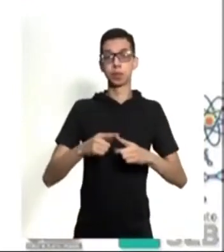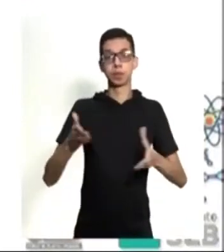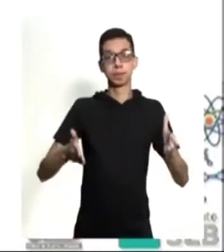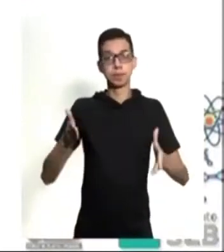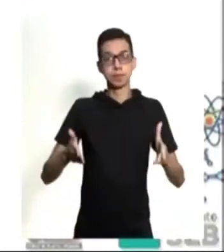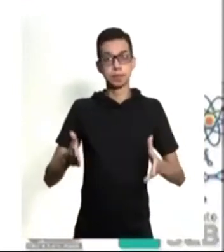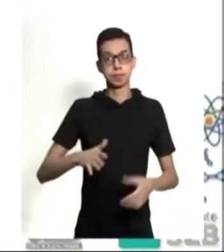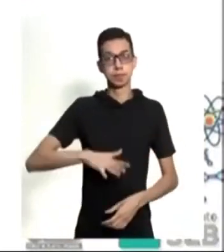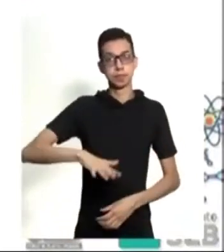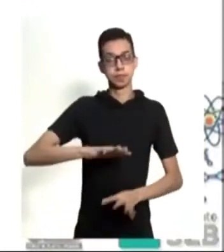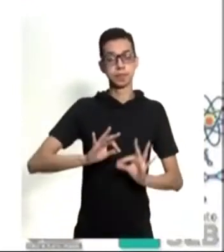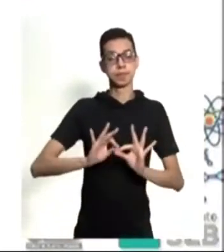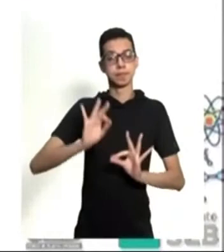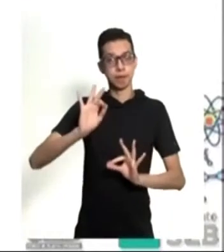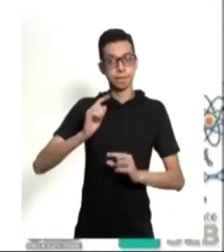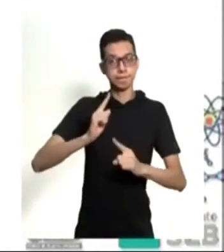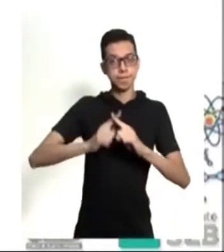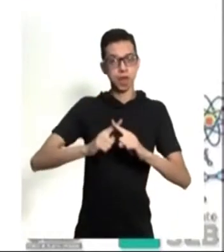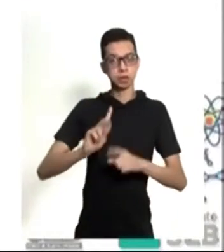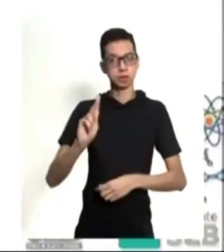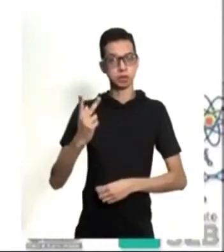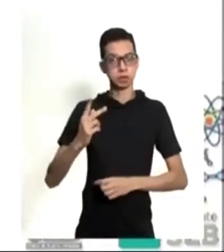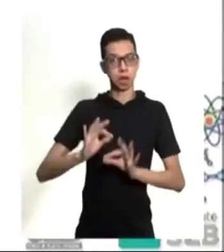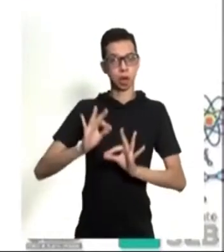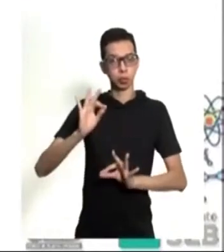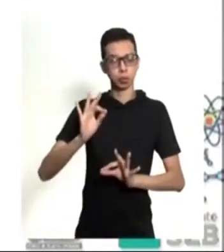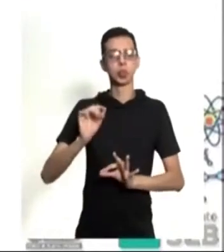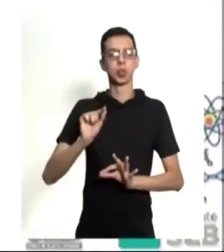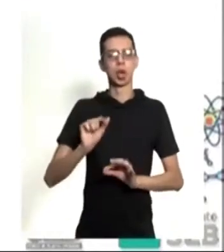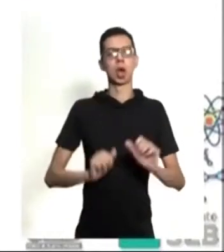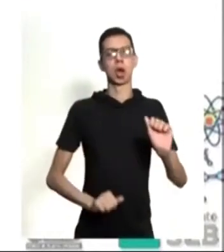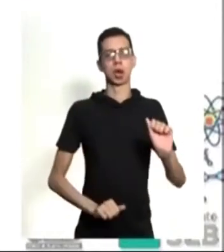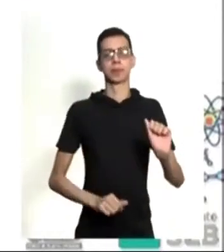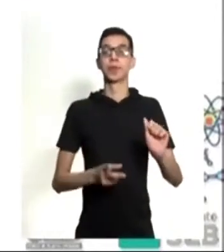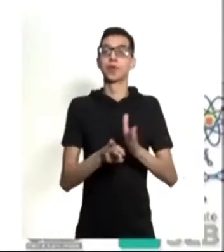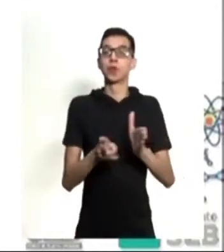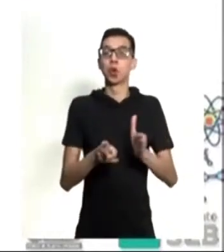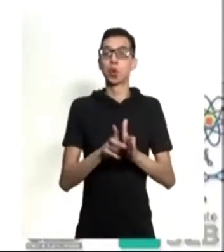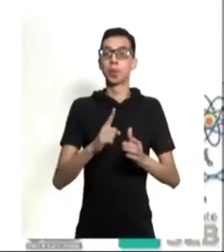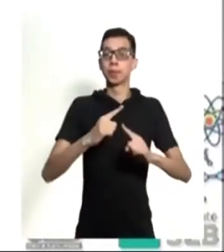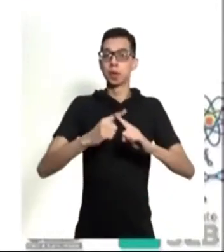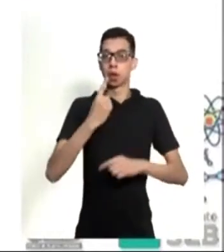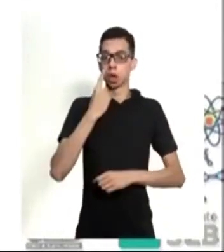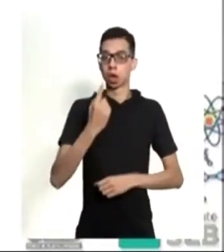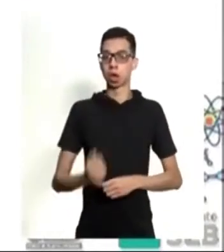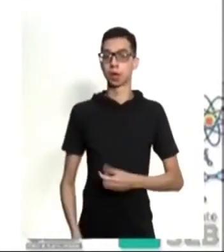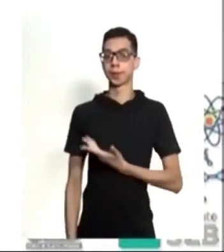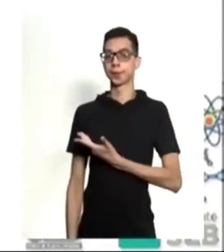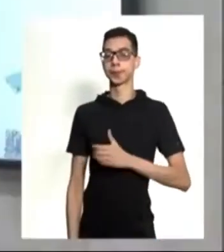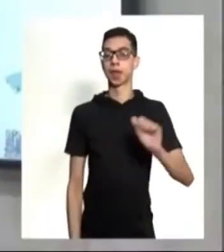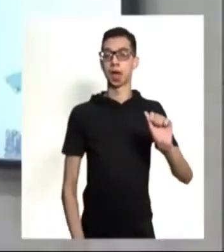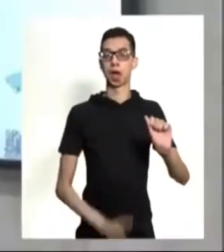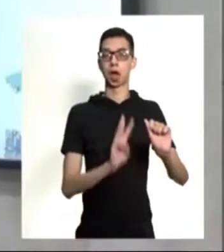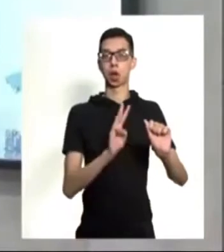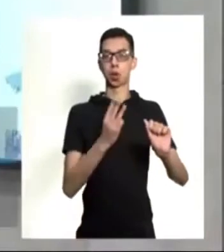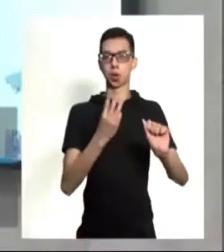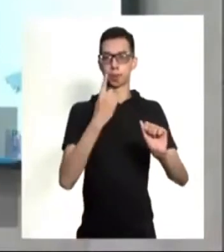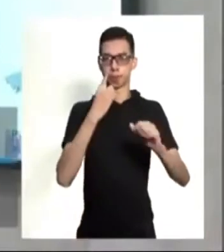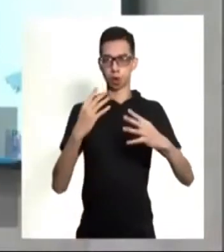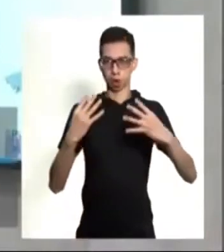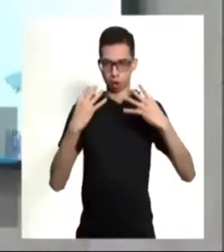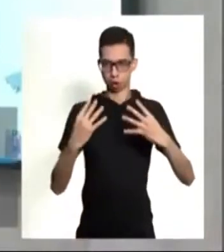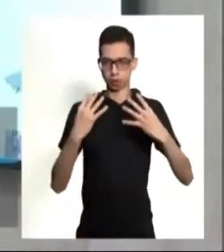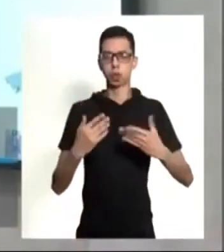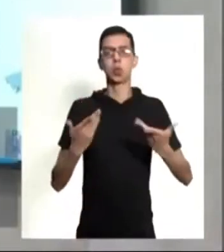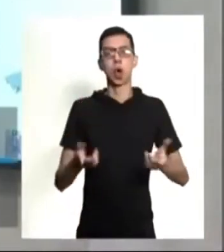caixa, que é A. A hora que você multiplicar, o volume dá A ao cubo. Olha para mim. Abre aqui comigo. Qual o volume de um